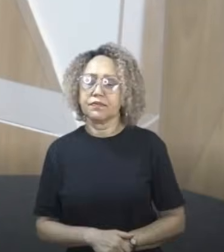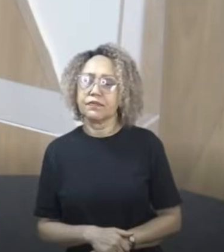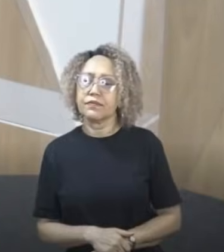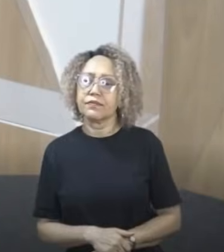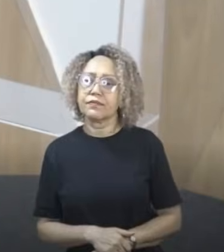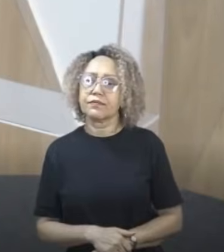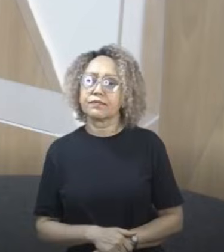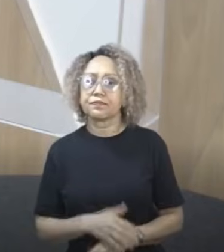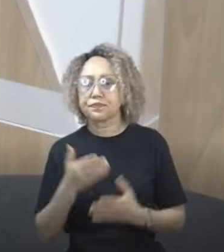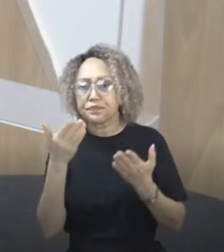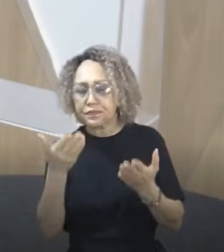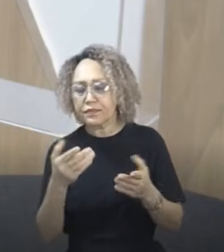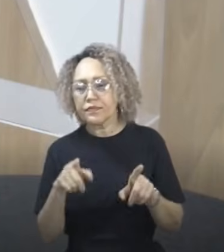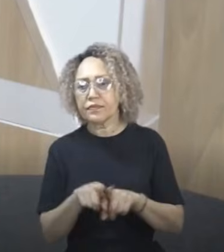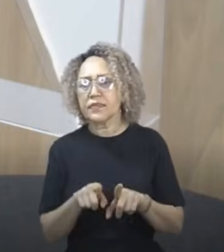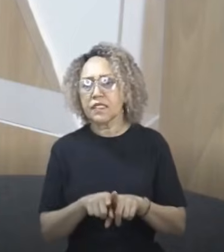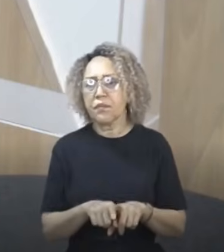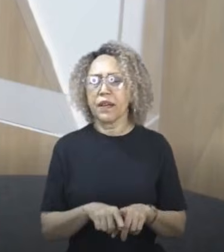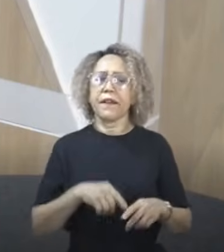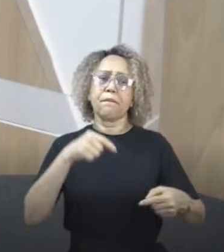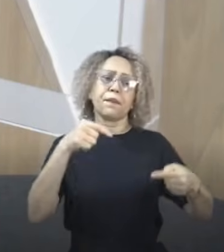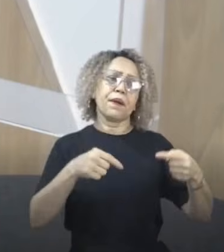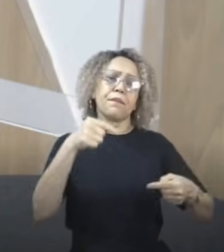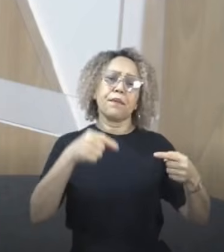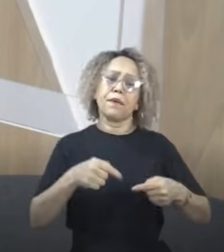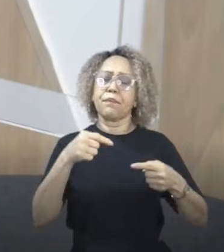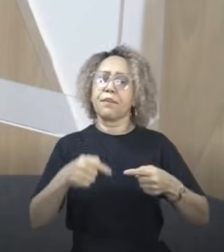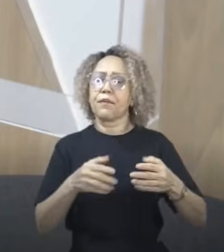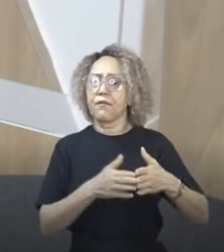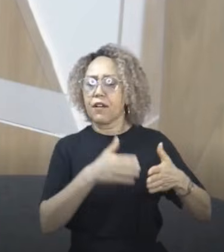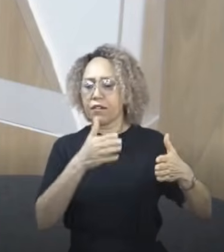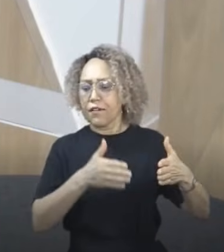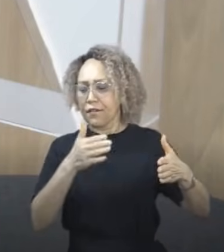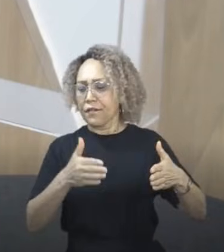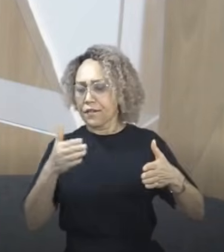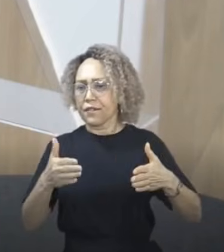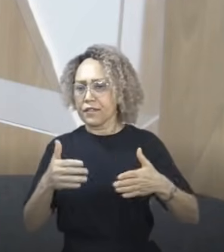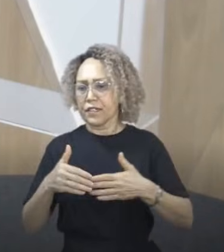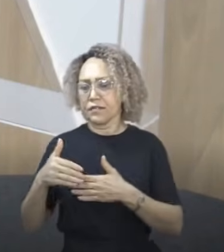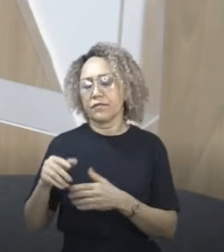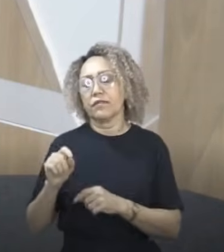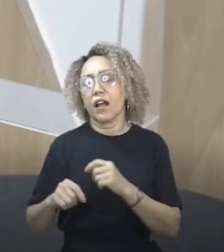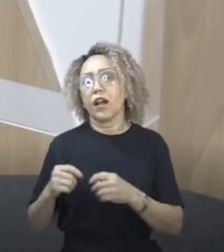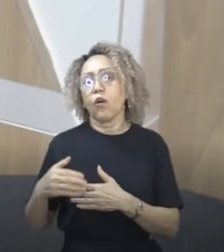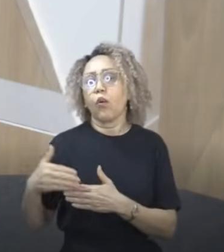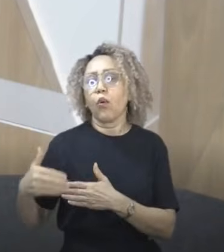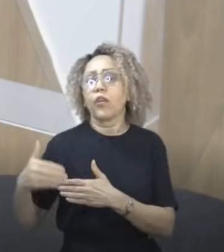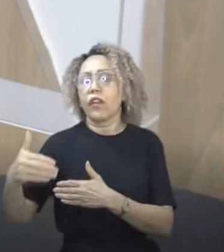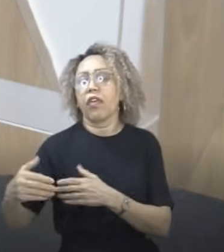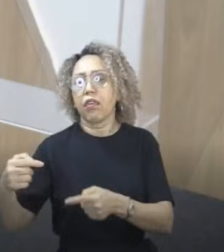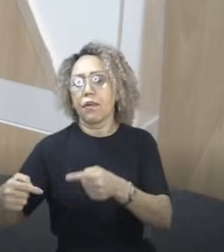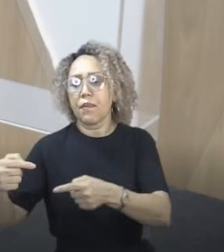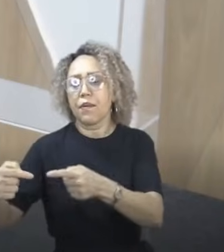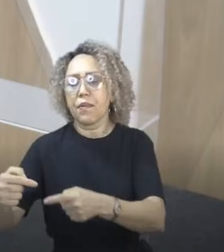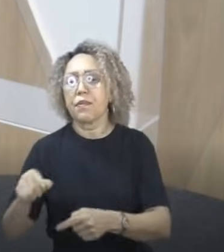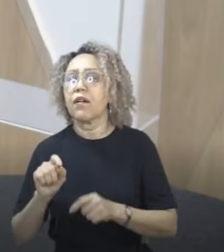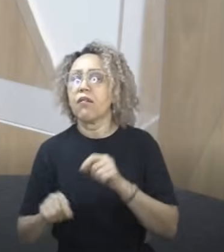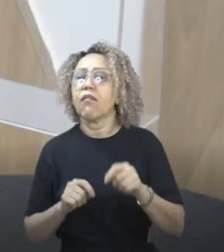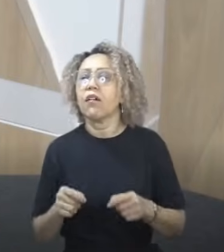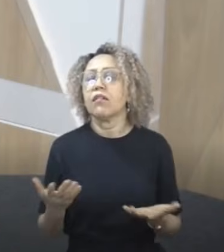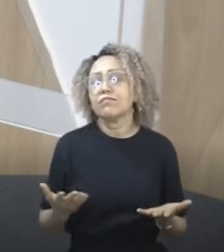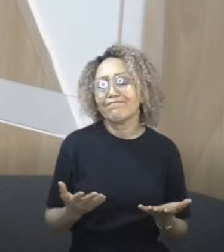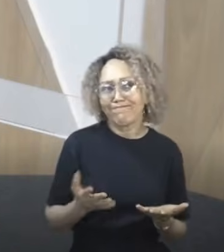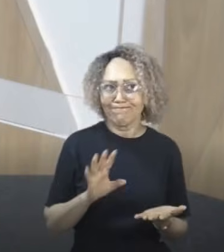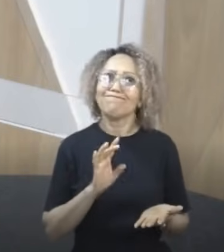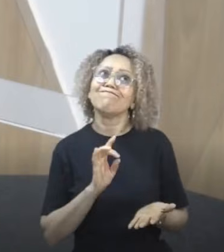Nilton Tato, depois de todas as discussões que vão acontecer na COP, né, nos próximos dias, evidentemente que todos os